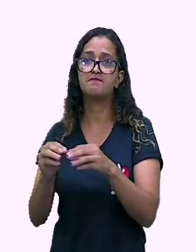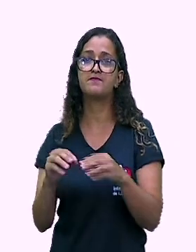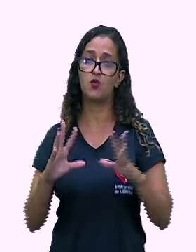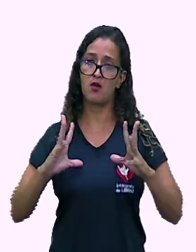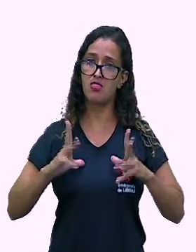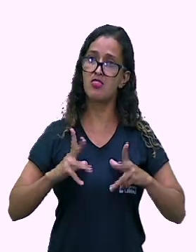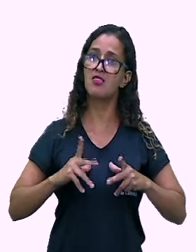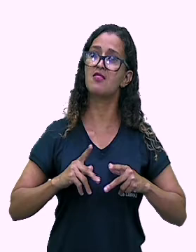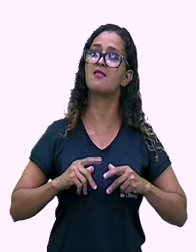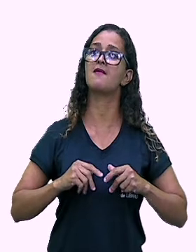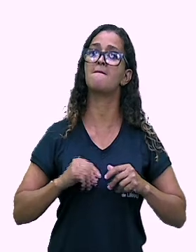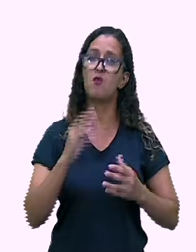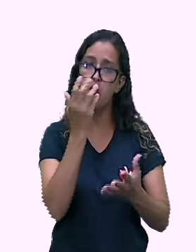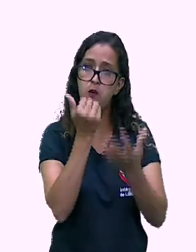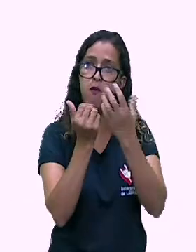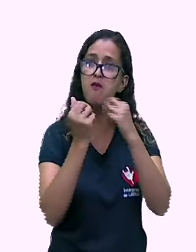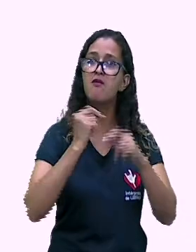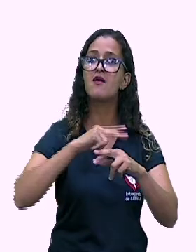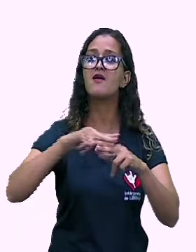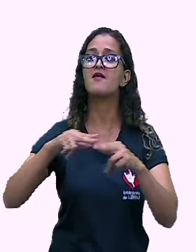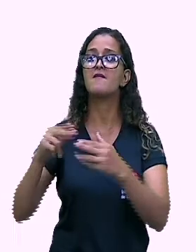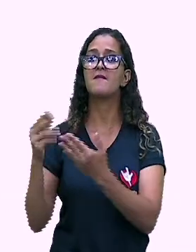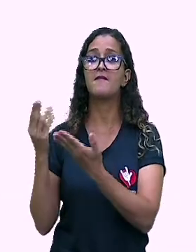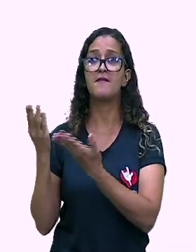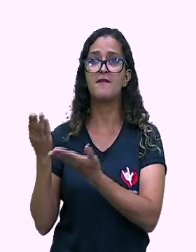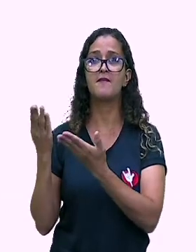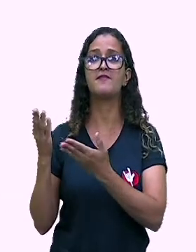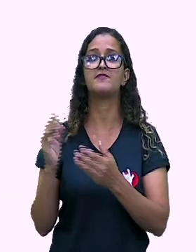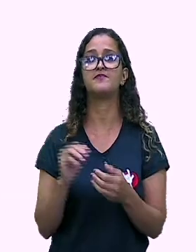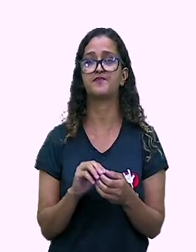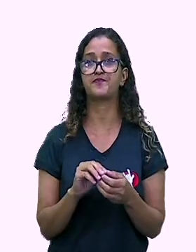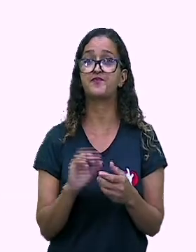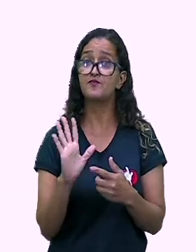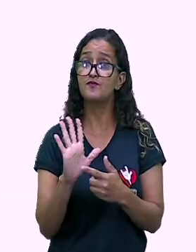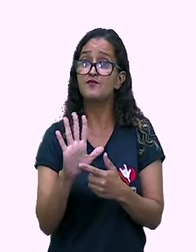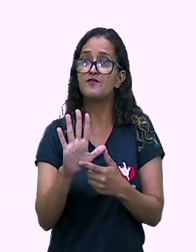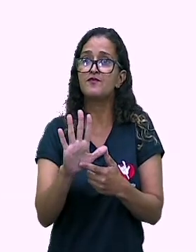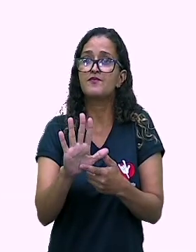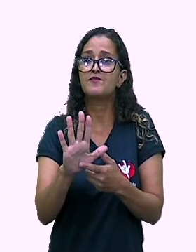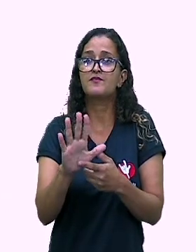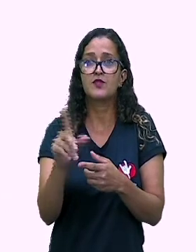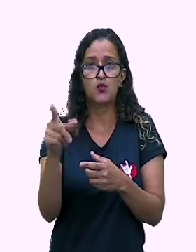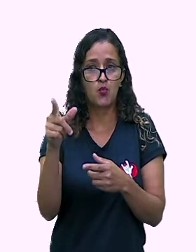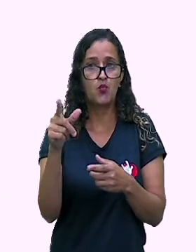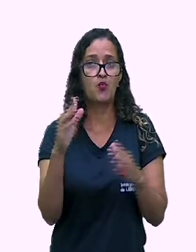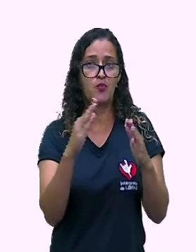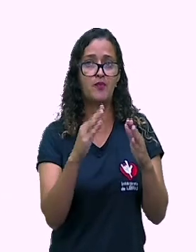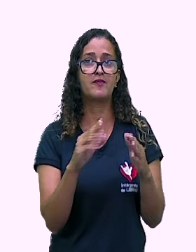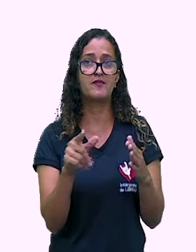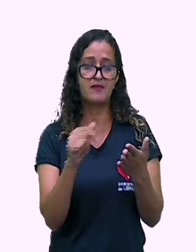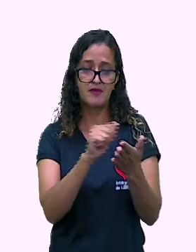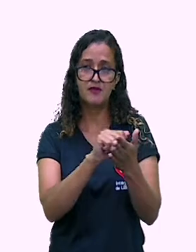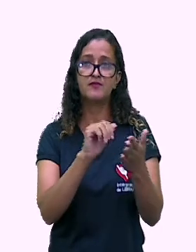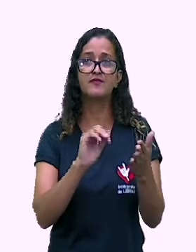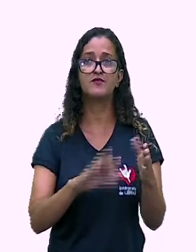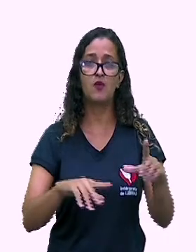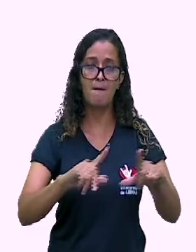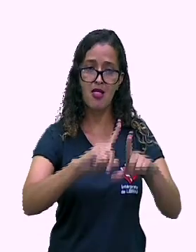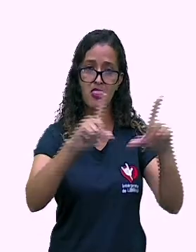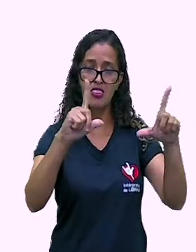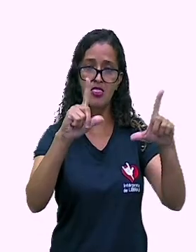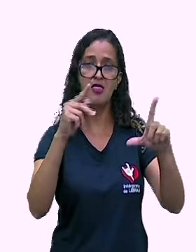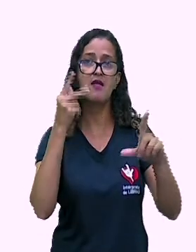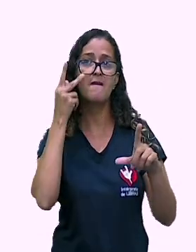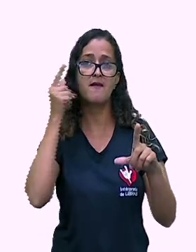alimentos. A imagem ilustrativa é a mesma imagem que você tem aí na atividade da